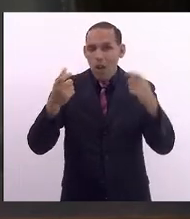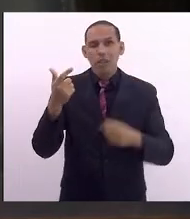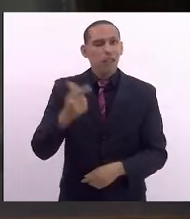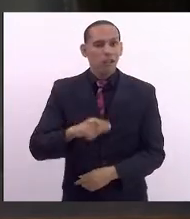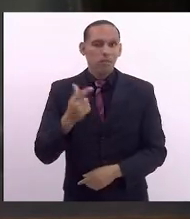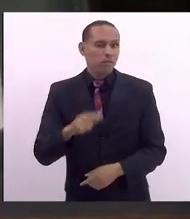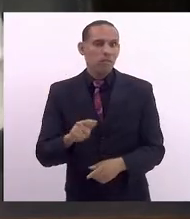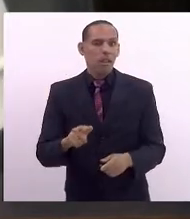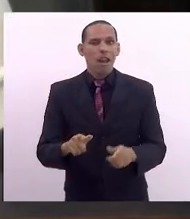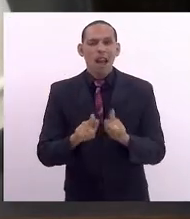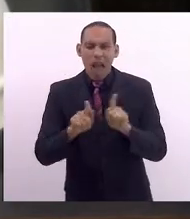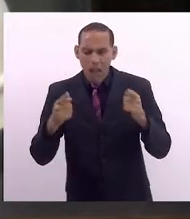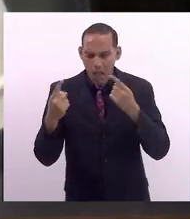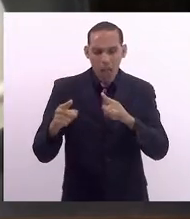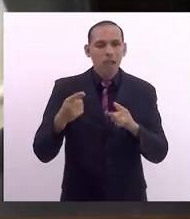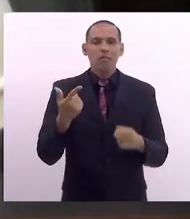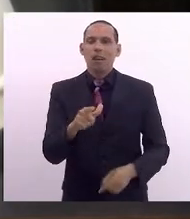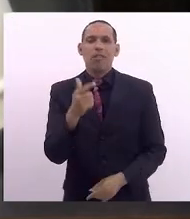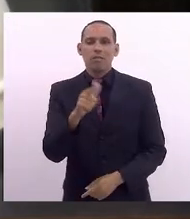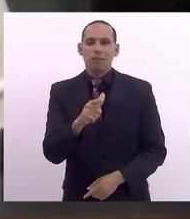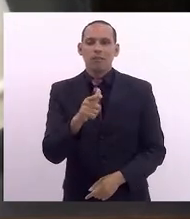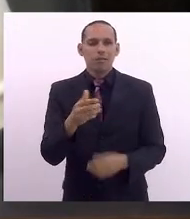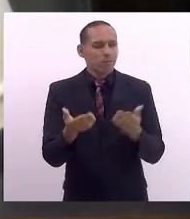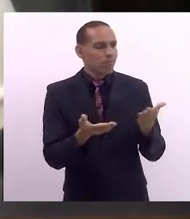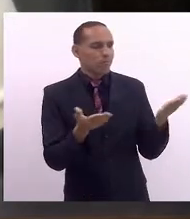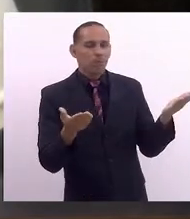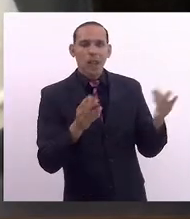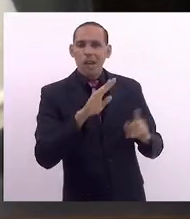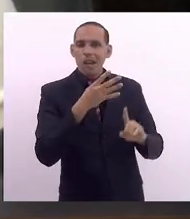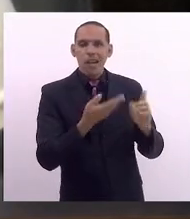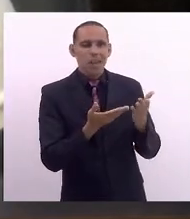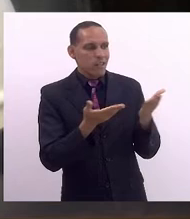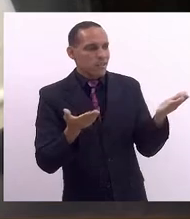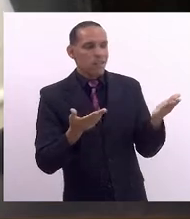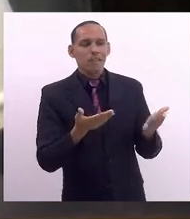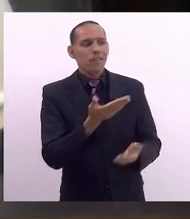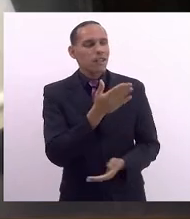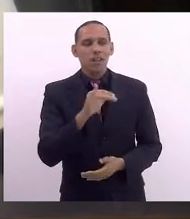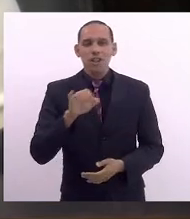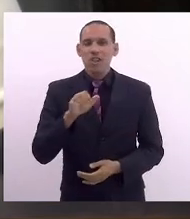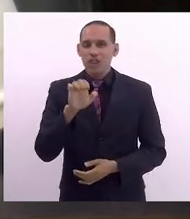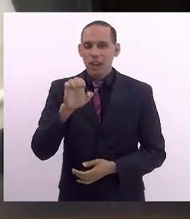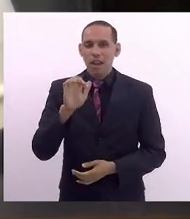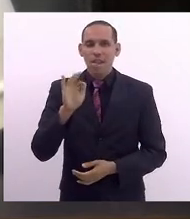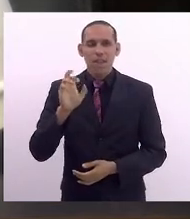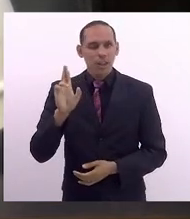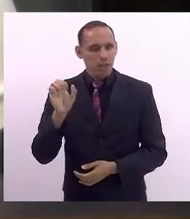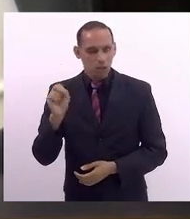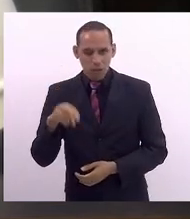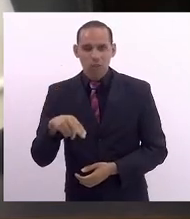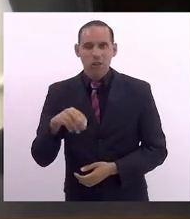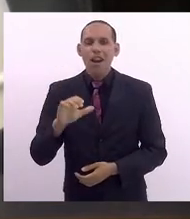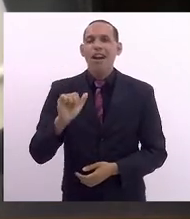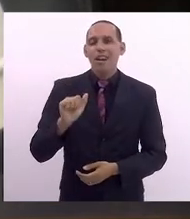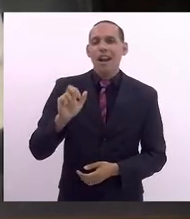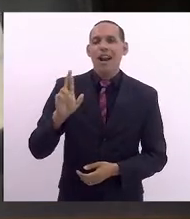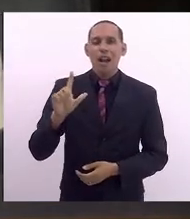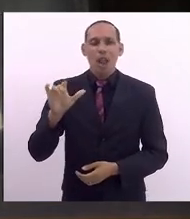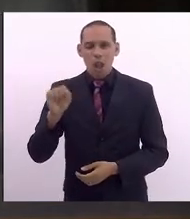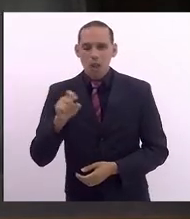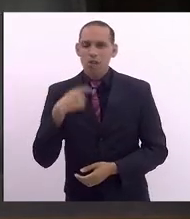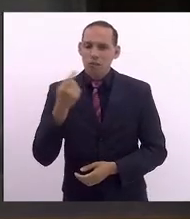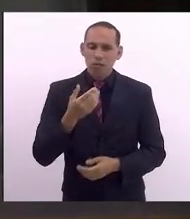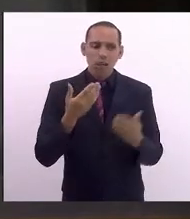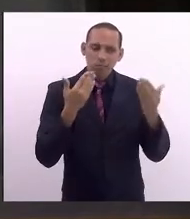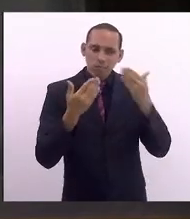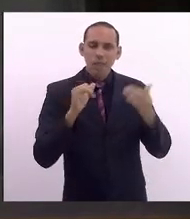ameaça, né? A gente está vendo aqui várias pessoas que são homenageadas. Hoje eu posso falar do Jefferson, do Carlos Alexandre, que atendemos diretamente no